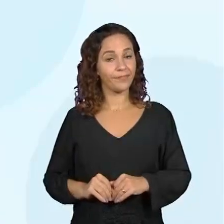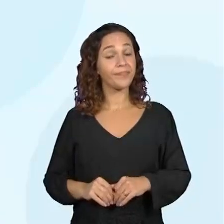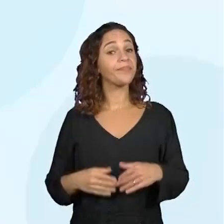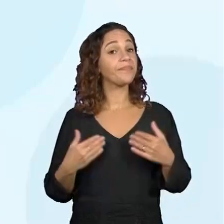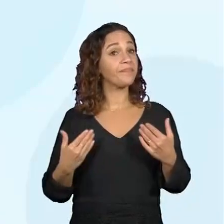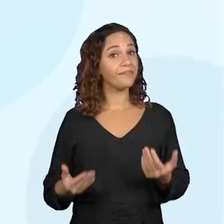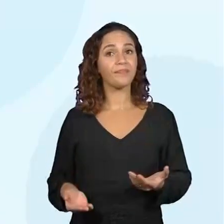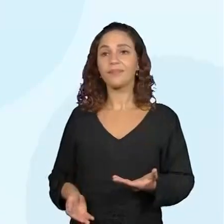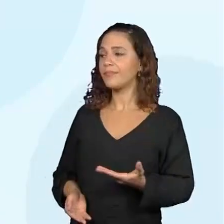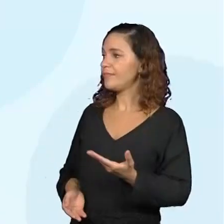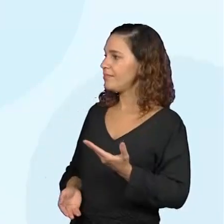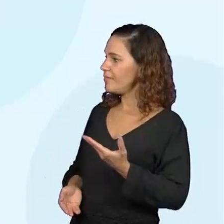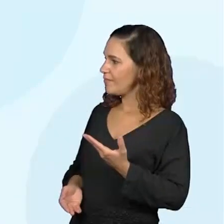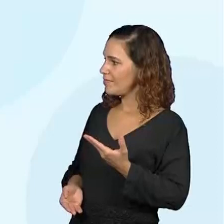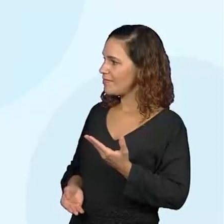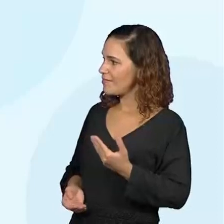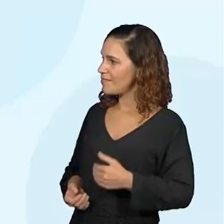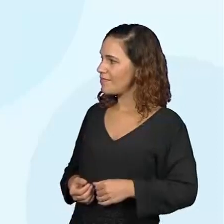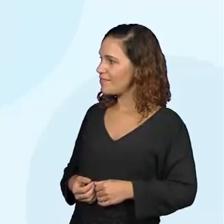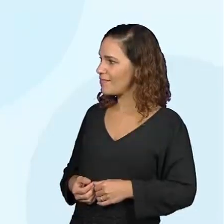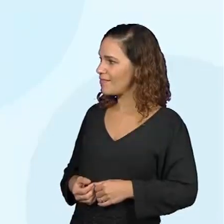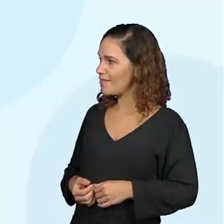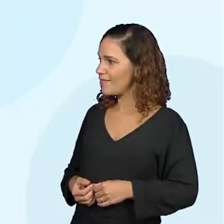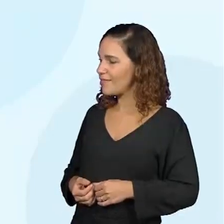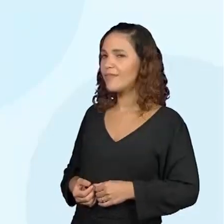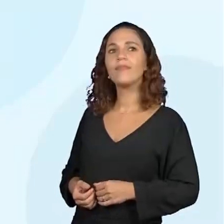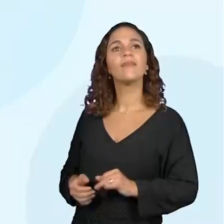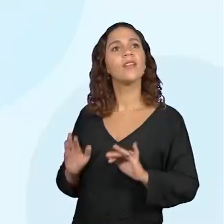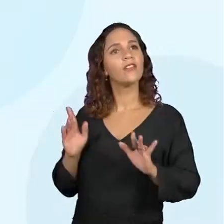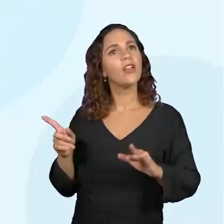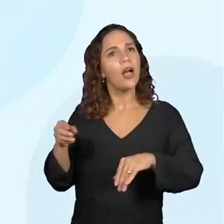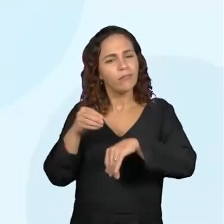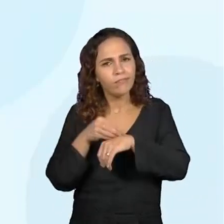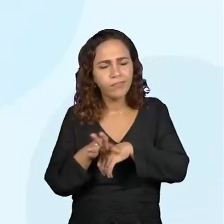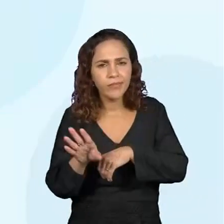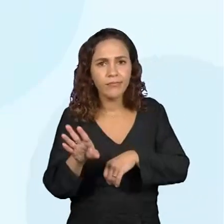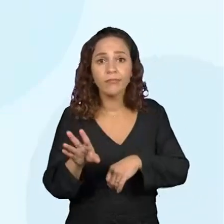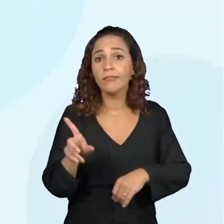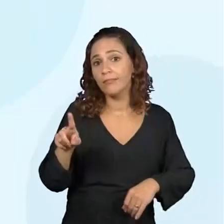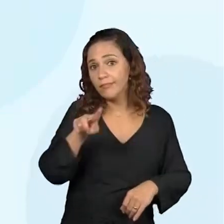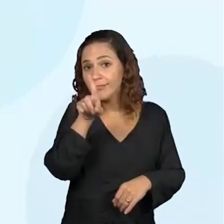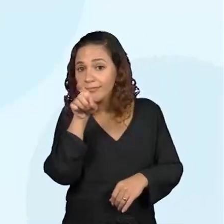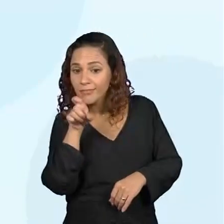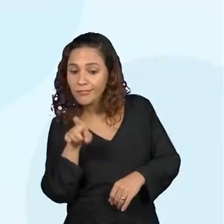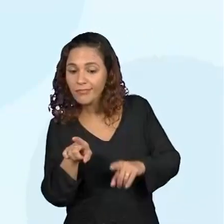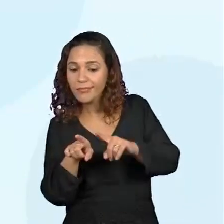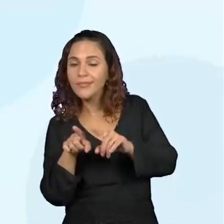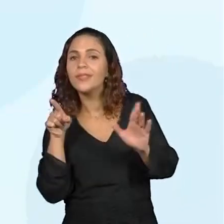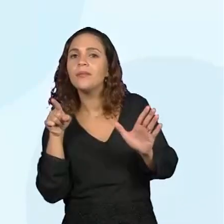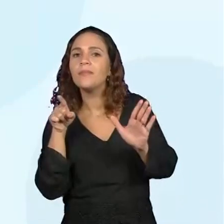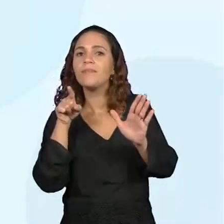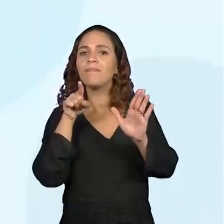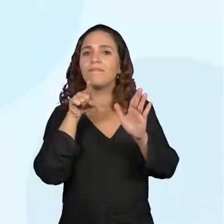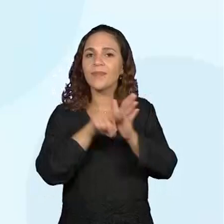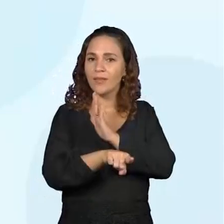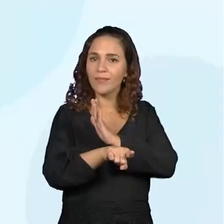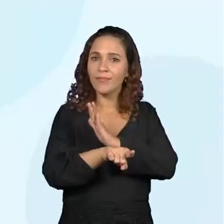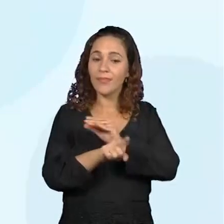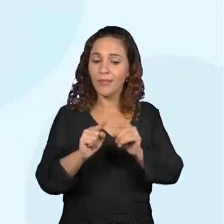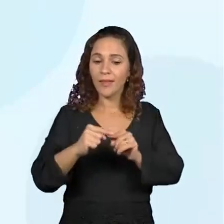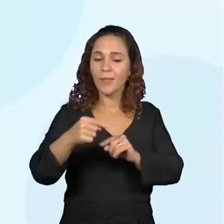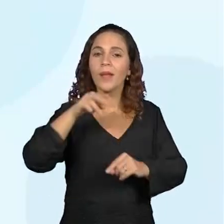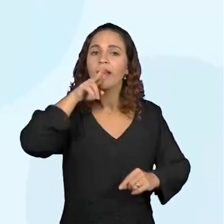olha só, uma pergunta já trazendo a curiosidade. Então, na verdade, essa pergunta é uma pergunta que se autorresponde,